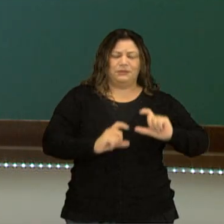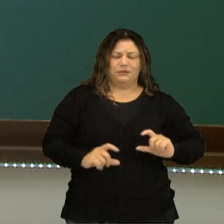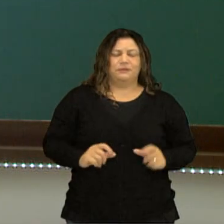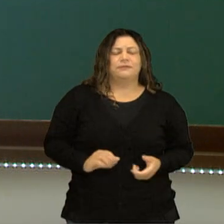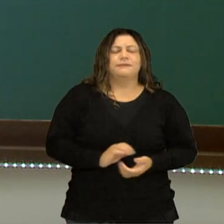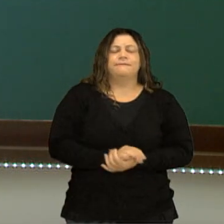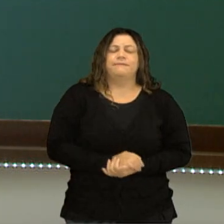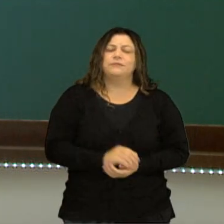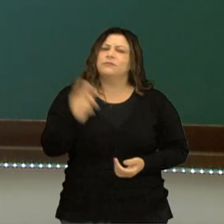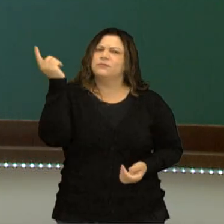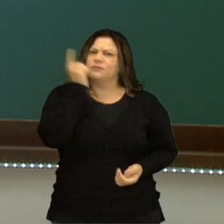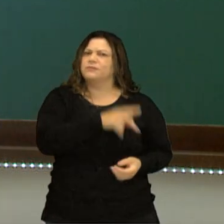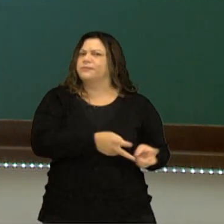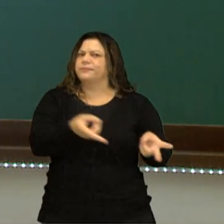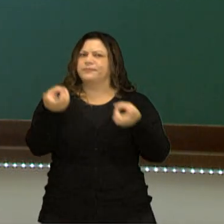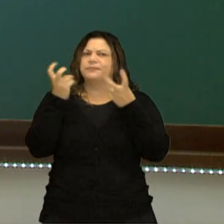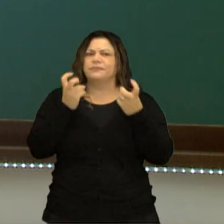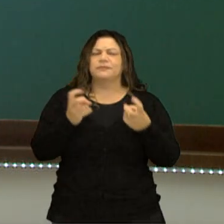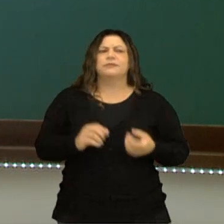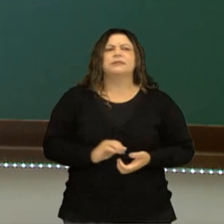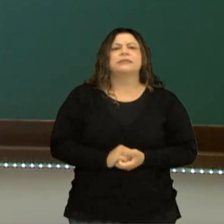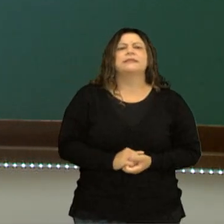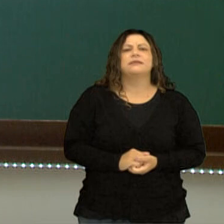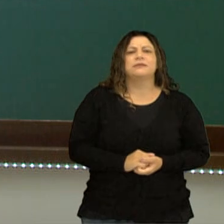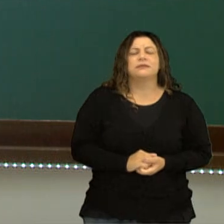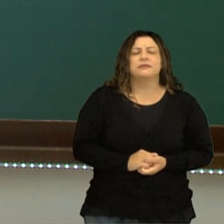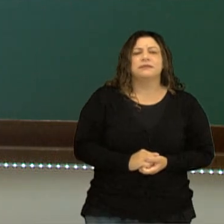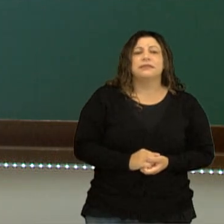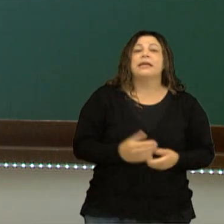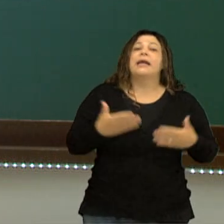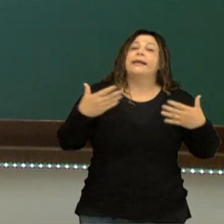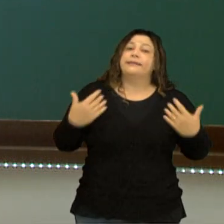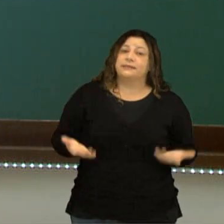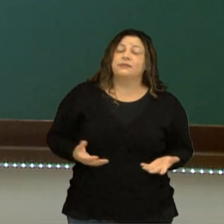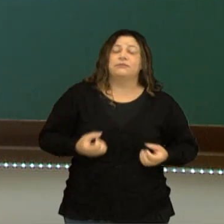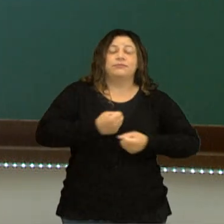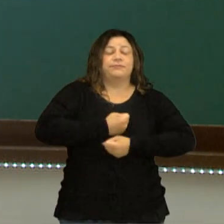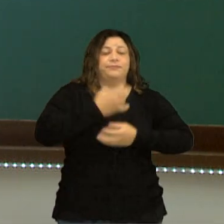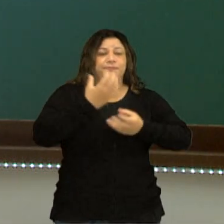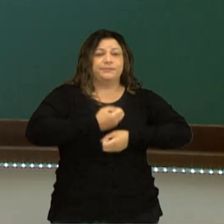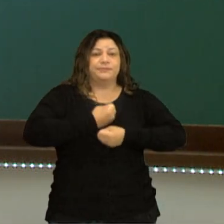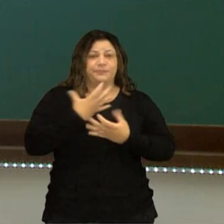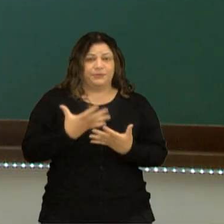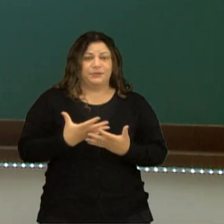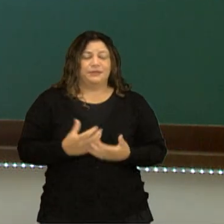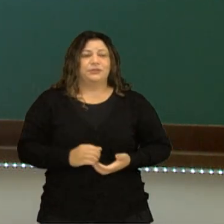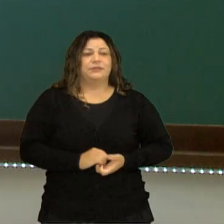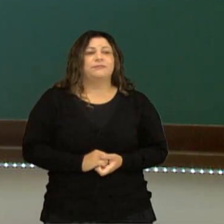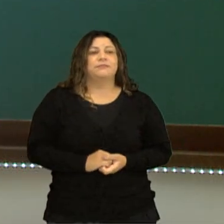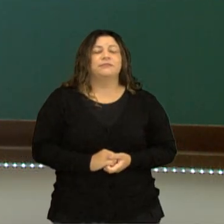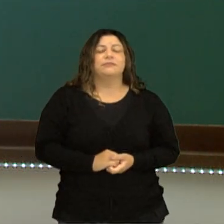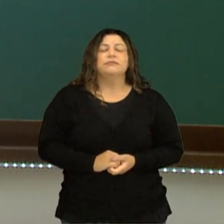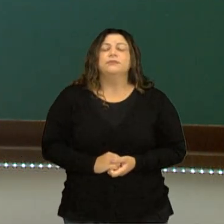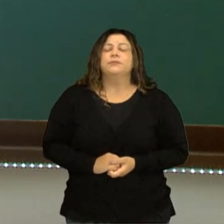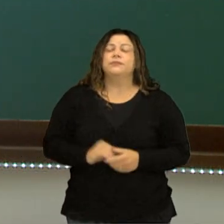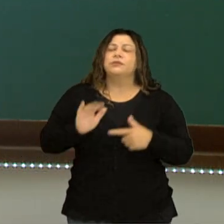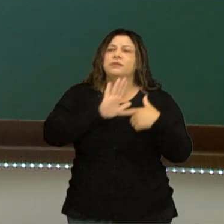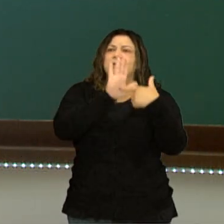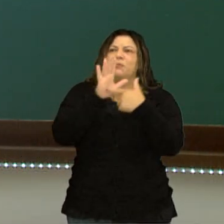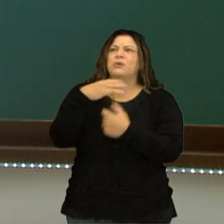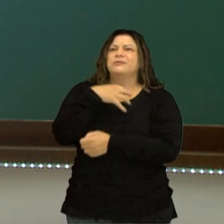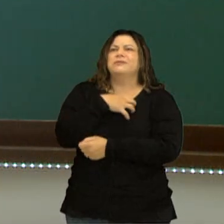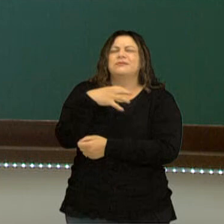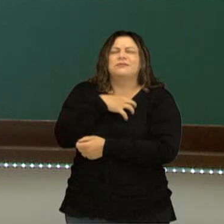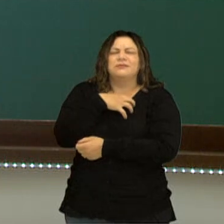leitura, você consegue perceber. Então isso nós temos a função poética. E já quando ele expressa todos esses